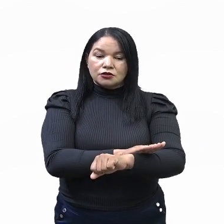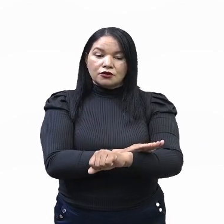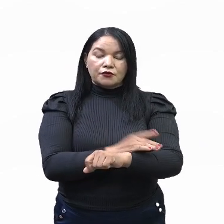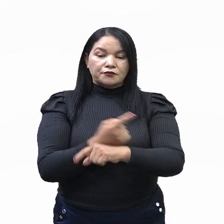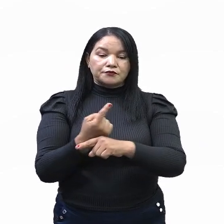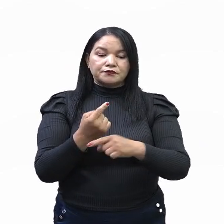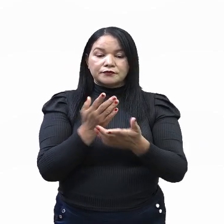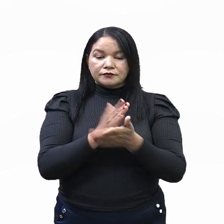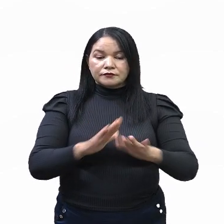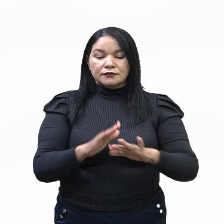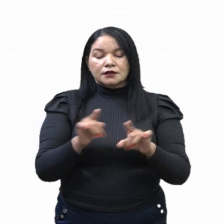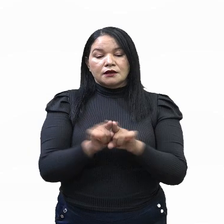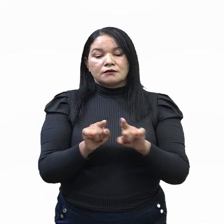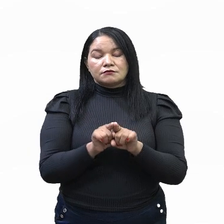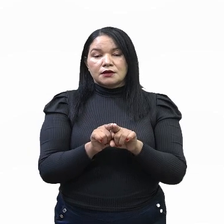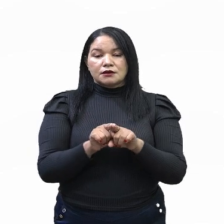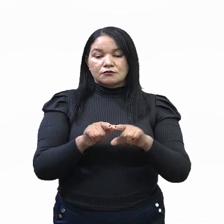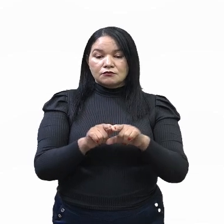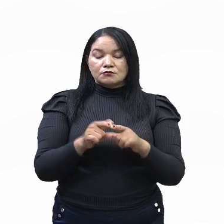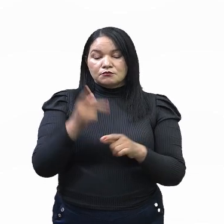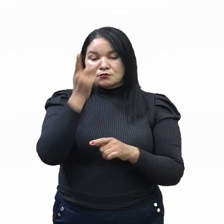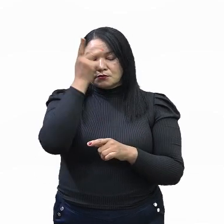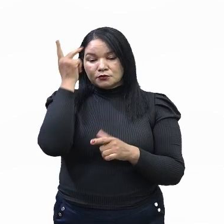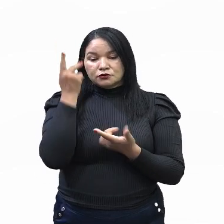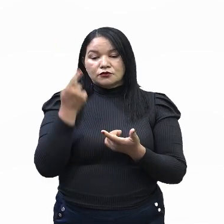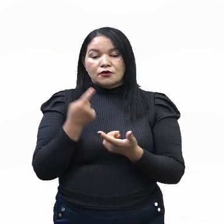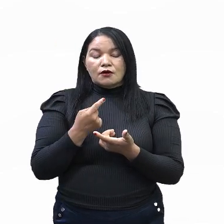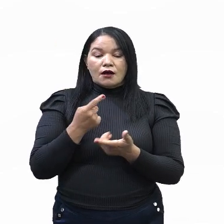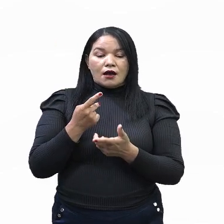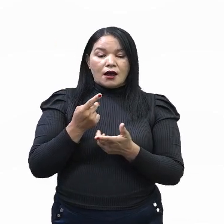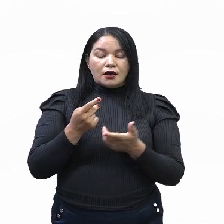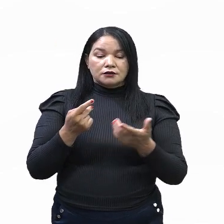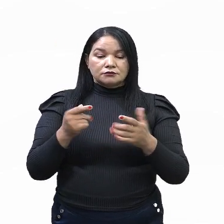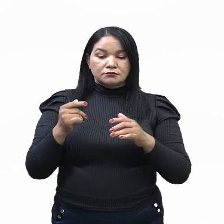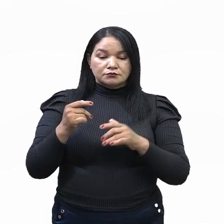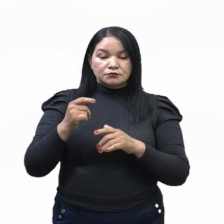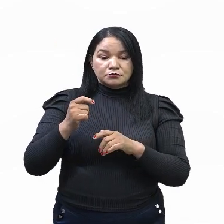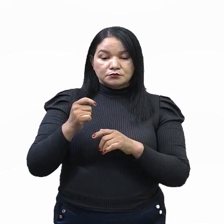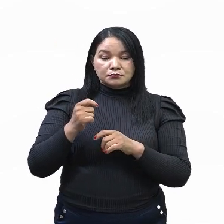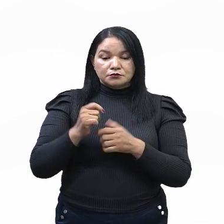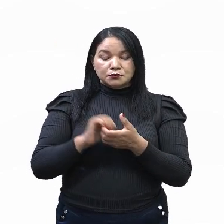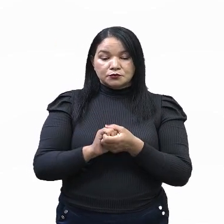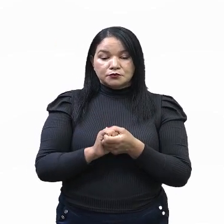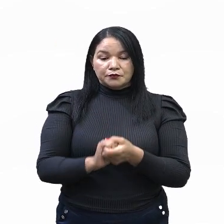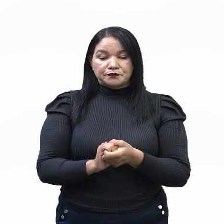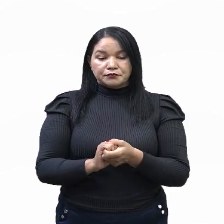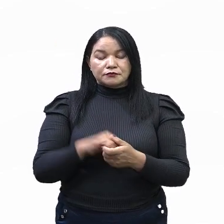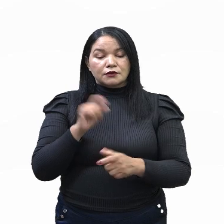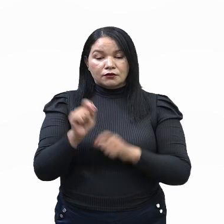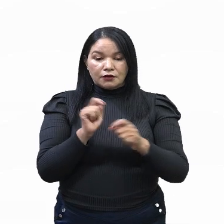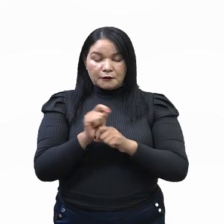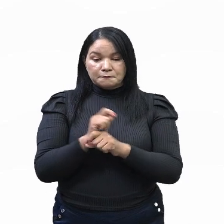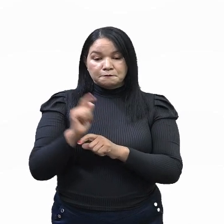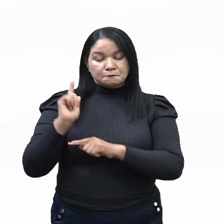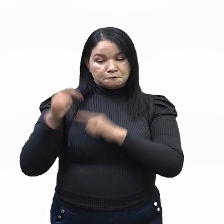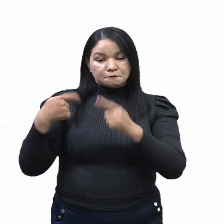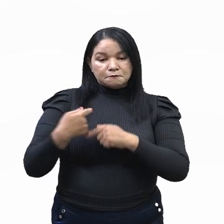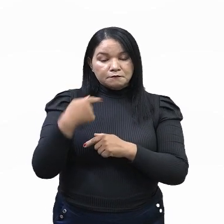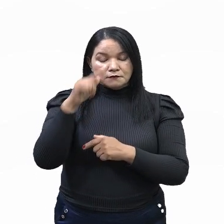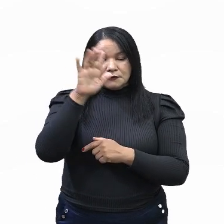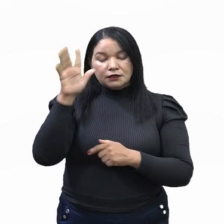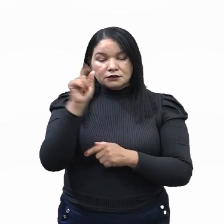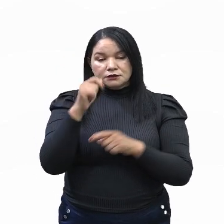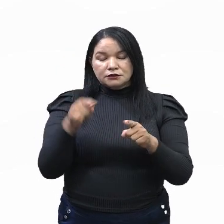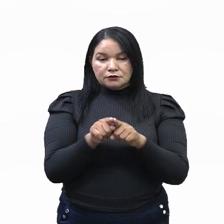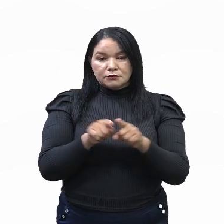população afrodescendente é importante para a luta e manutenção de seus direitos. Dentre as leis de ação afirmativa, nós